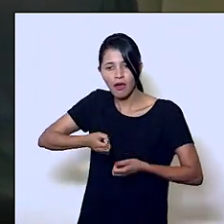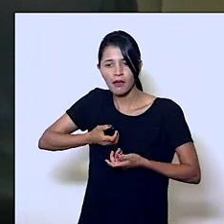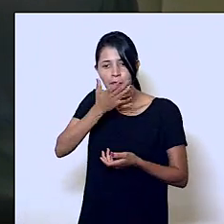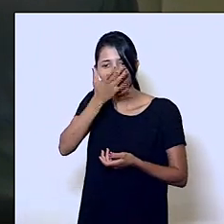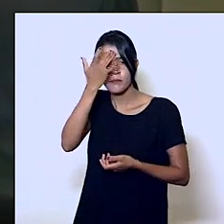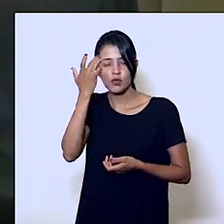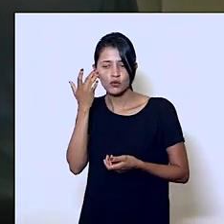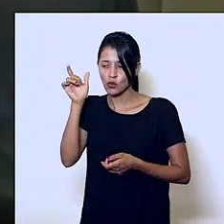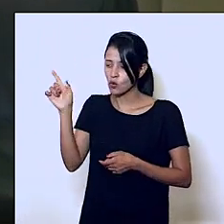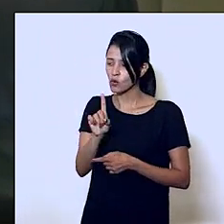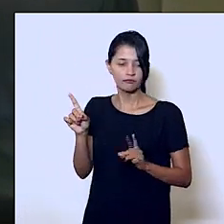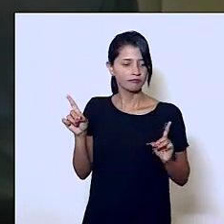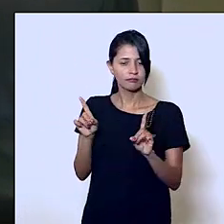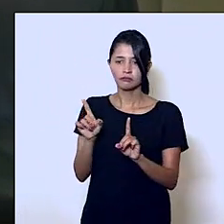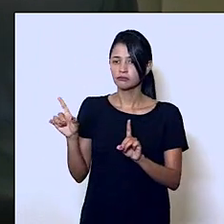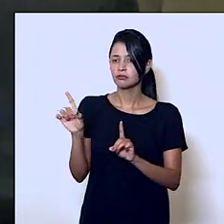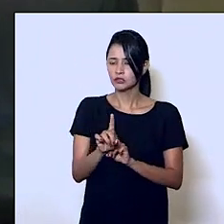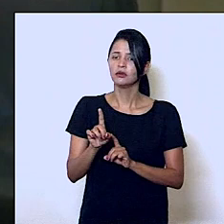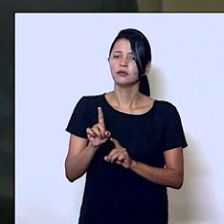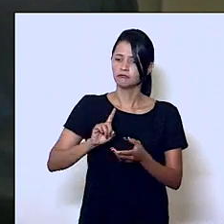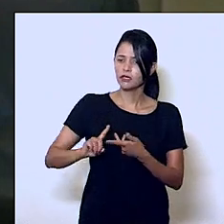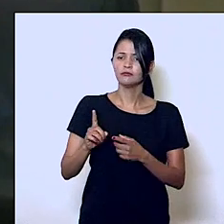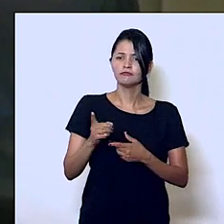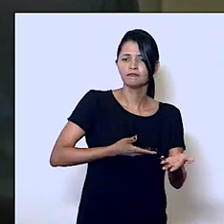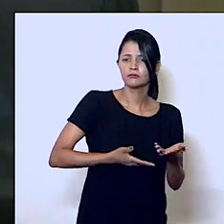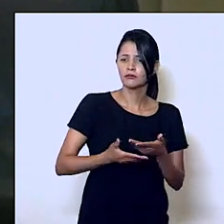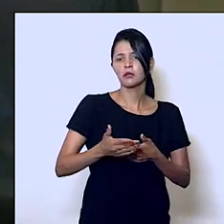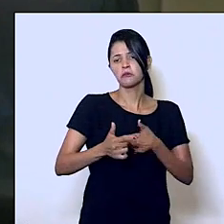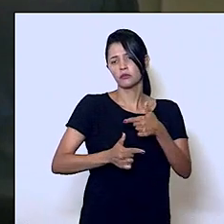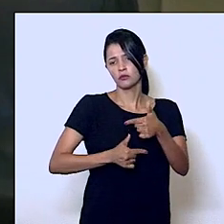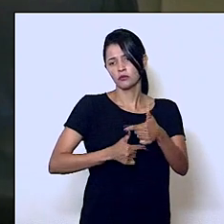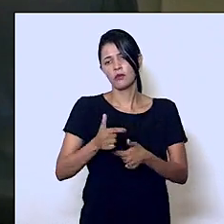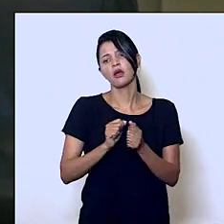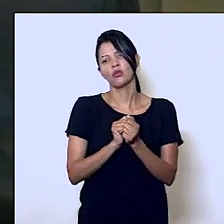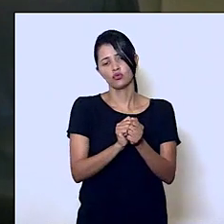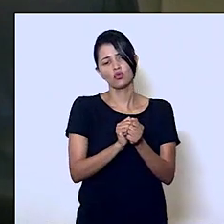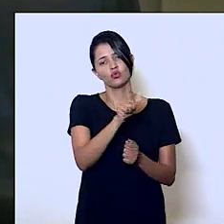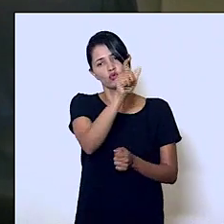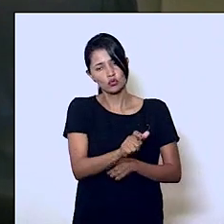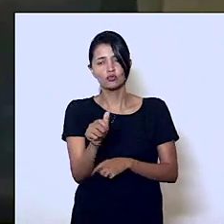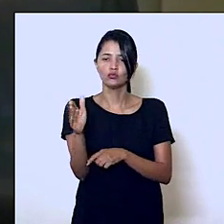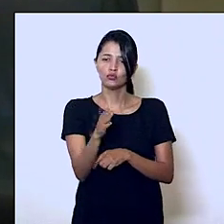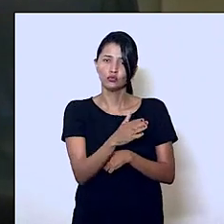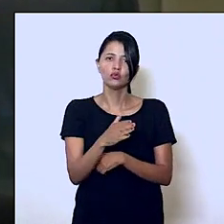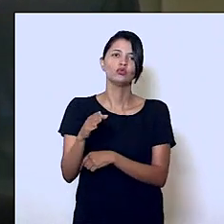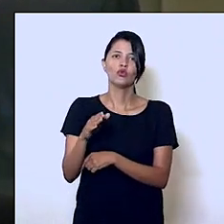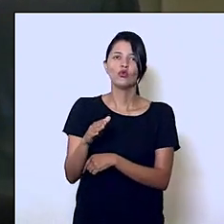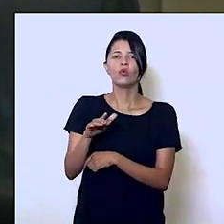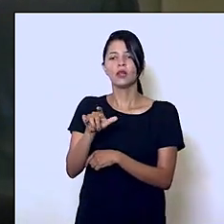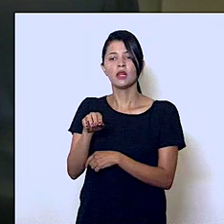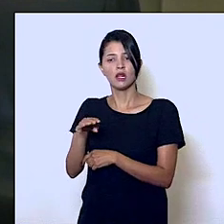diversas formas, interagiram profissionalmente com o embaixador Flecha de Lima e têm, portanto, um testemunho a